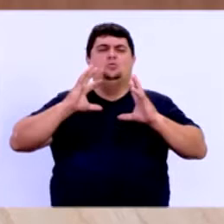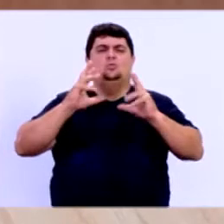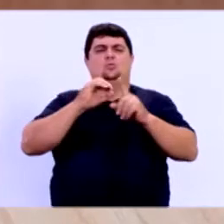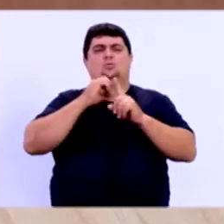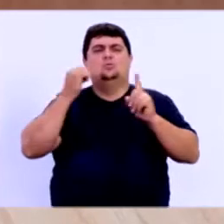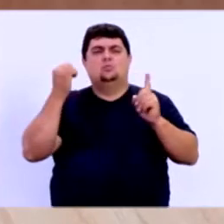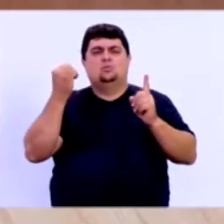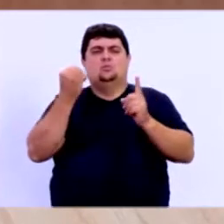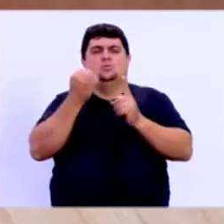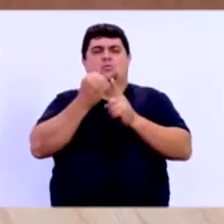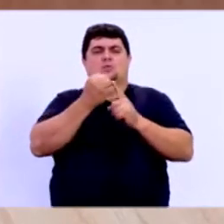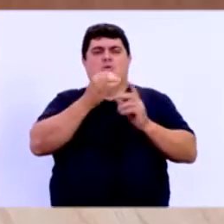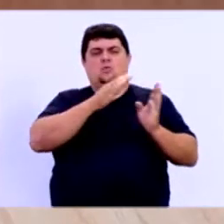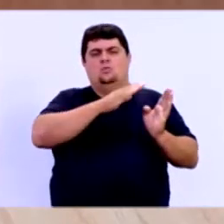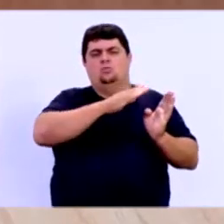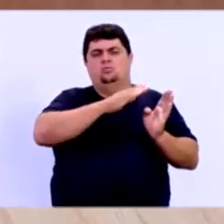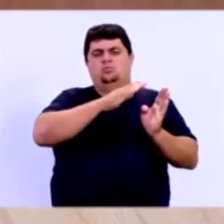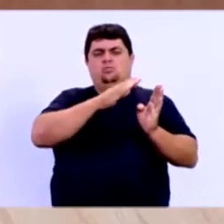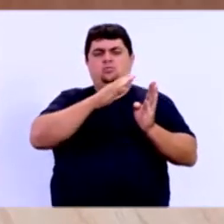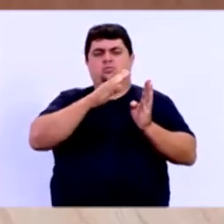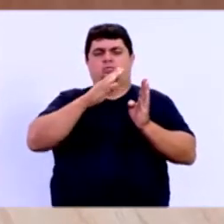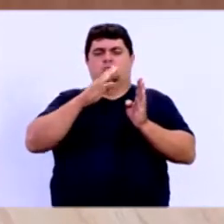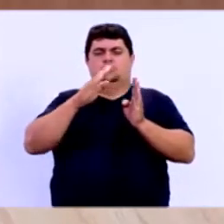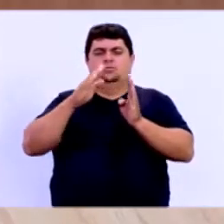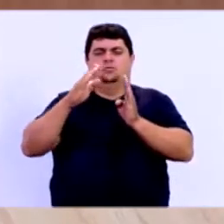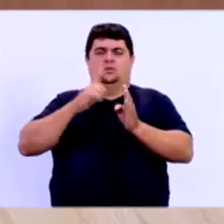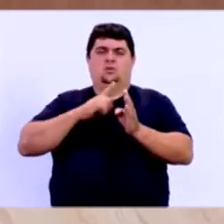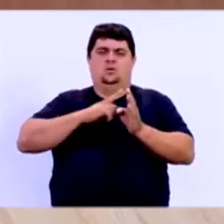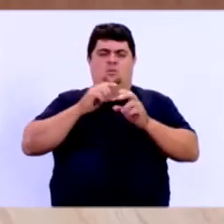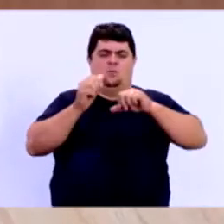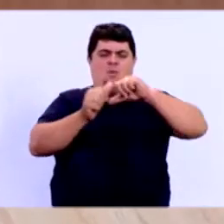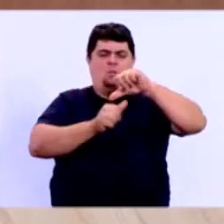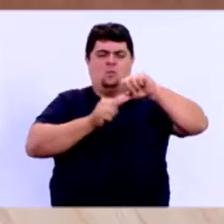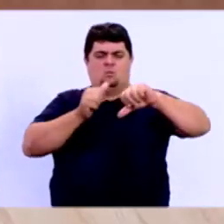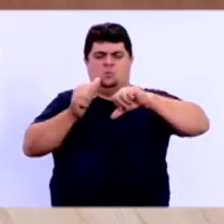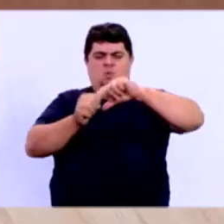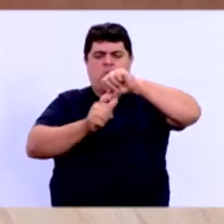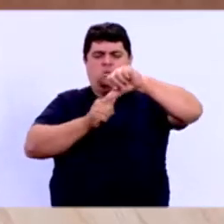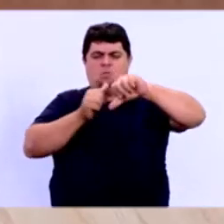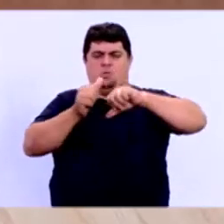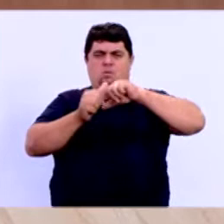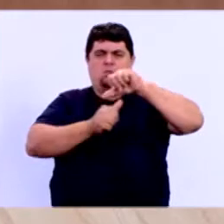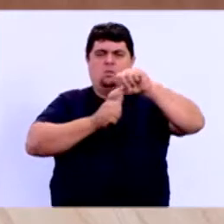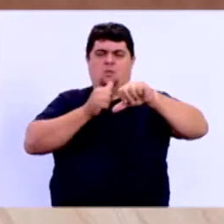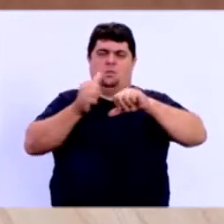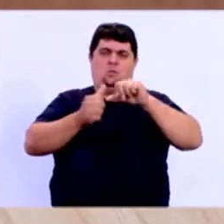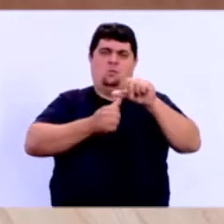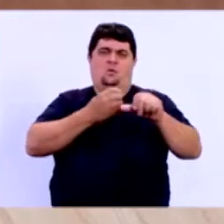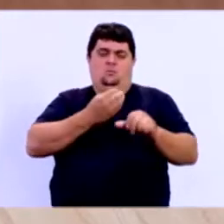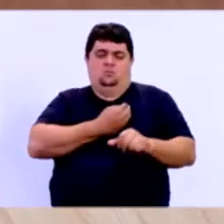passa de tempos em tempos por momentos de profundas mudanças, de profundas transformações.